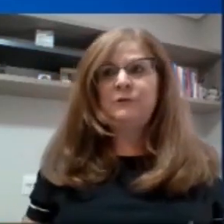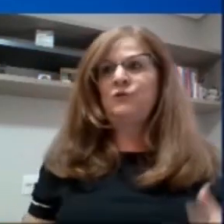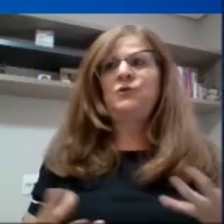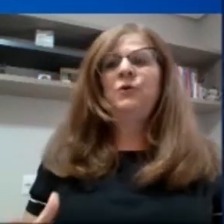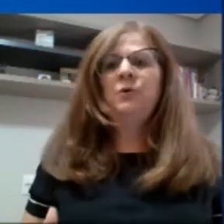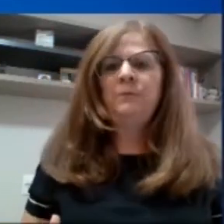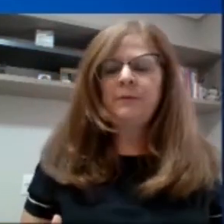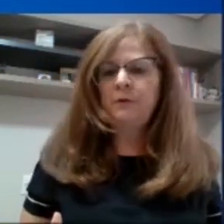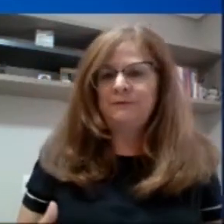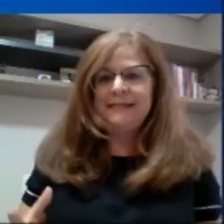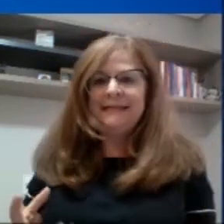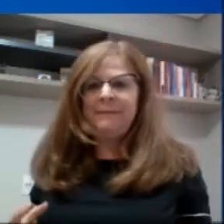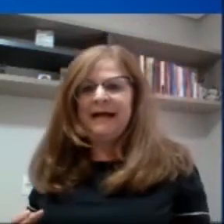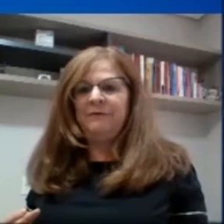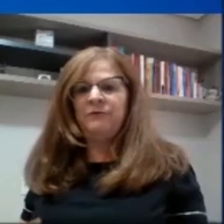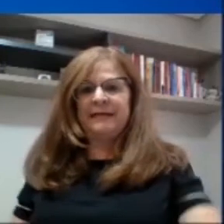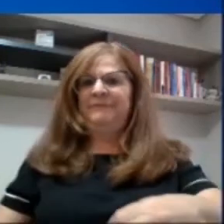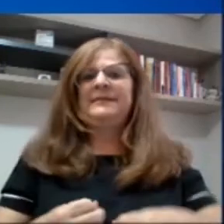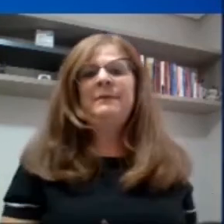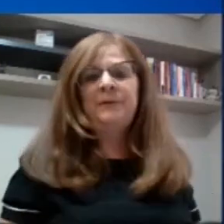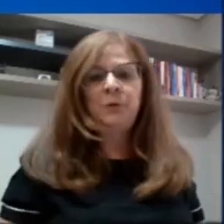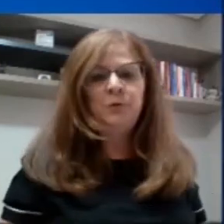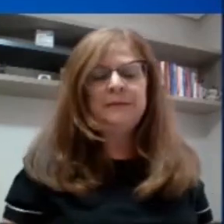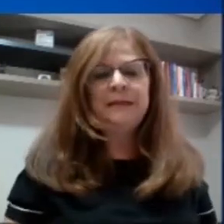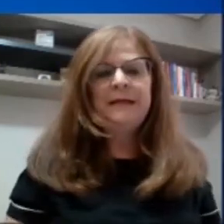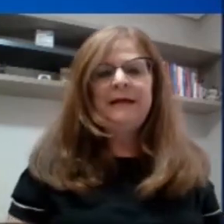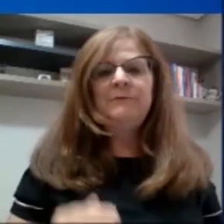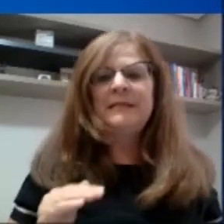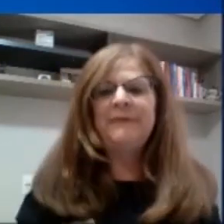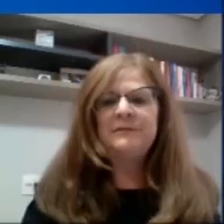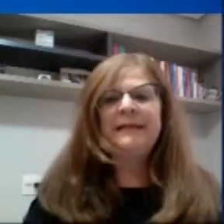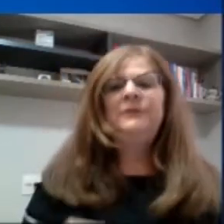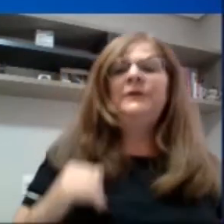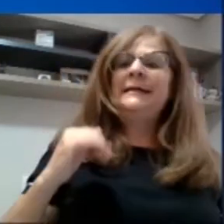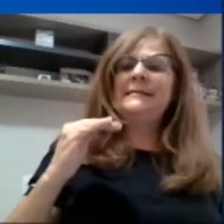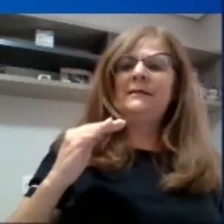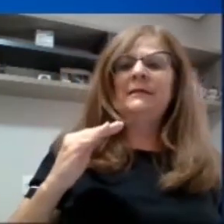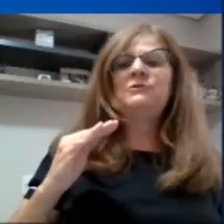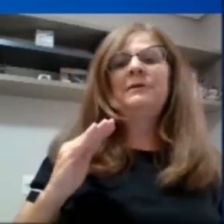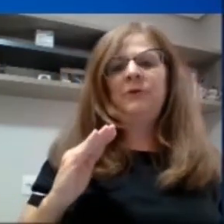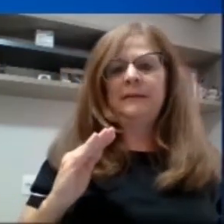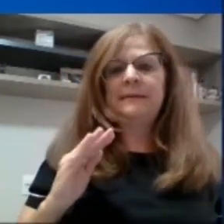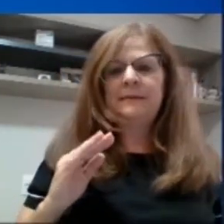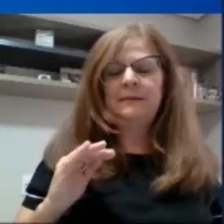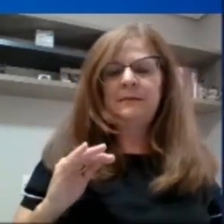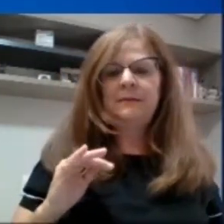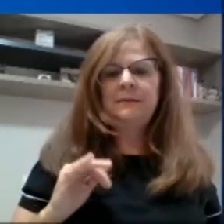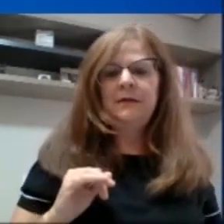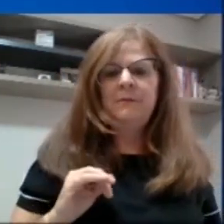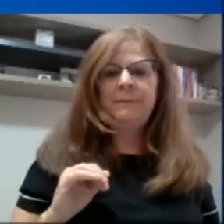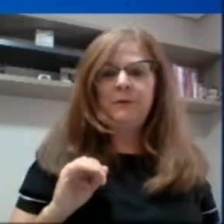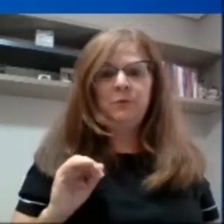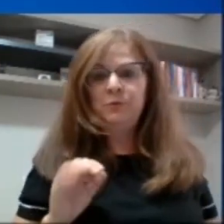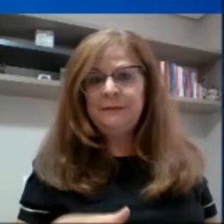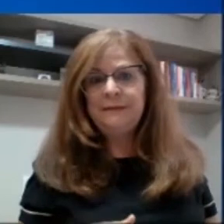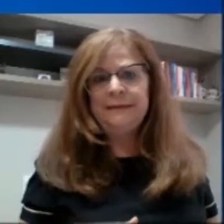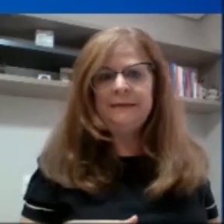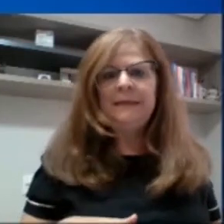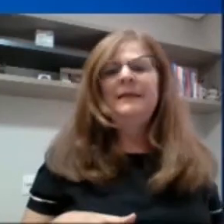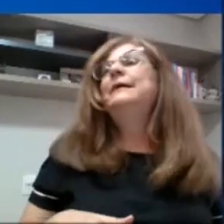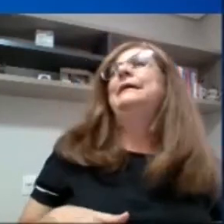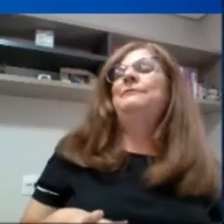você assustou, ou que você está bravo, ou que fazer uma pergunta, você faz uma entonação na sua voz. Uma